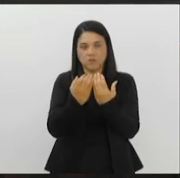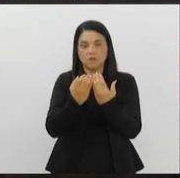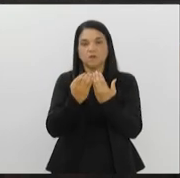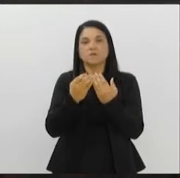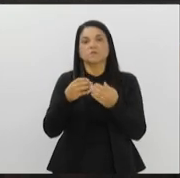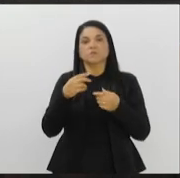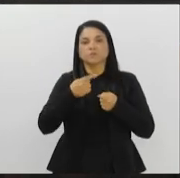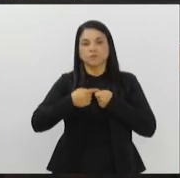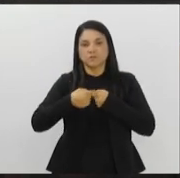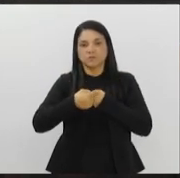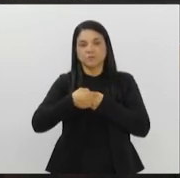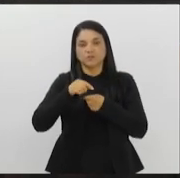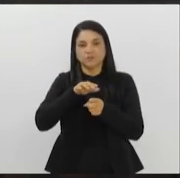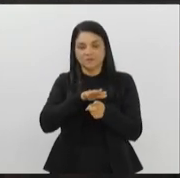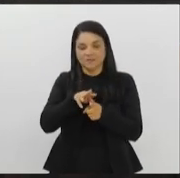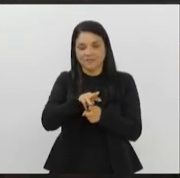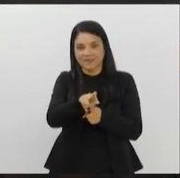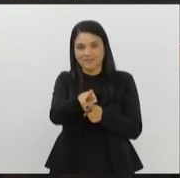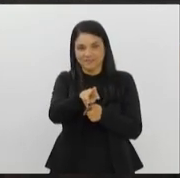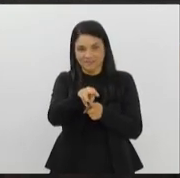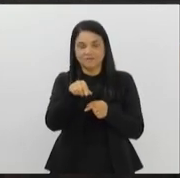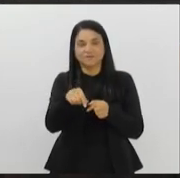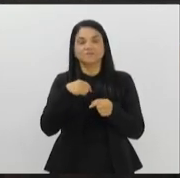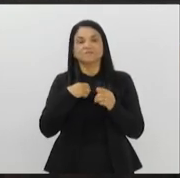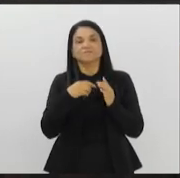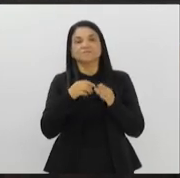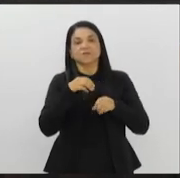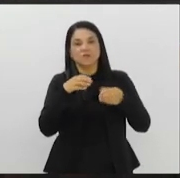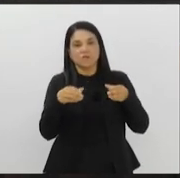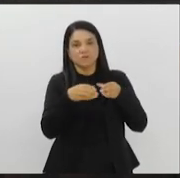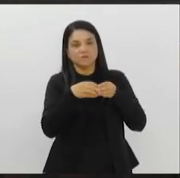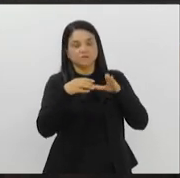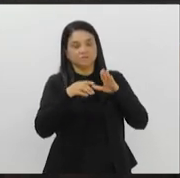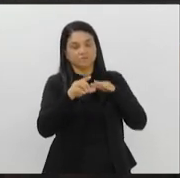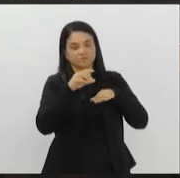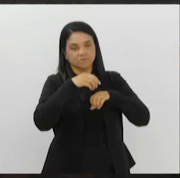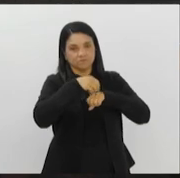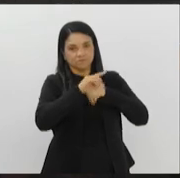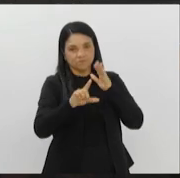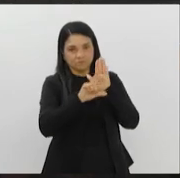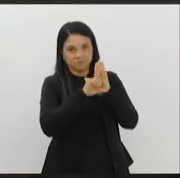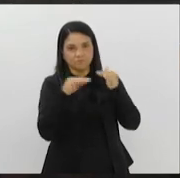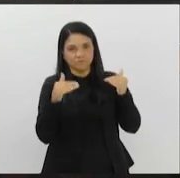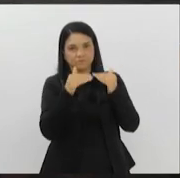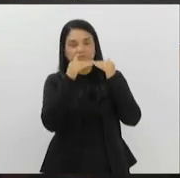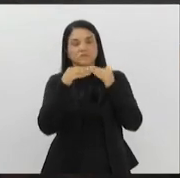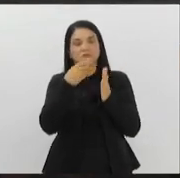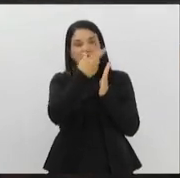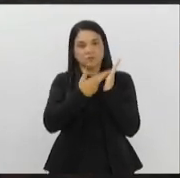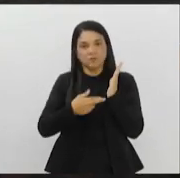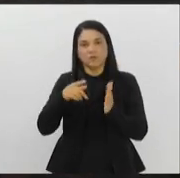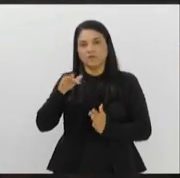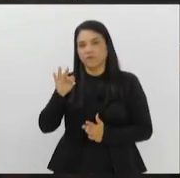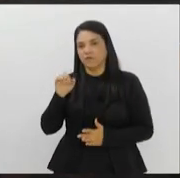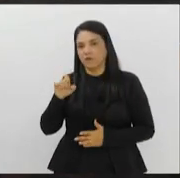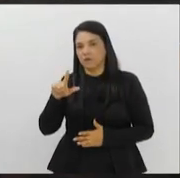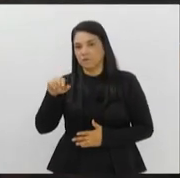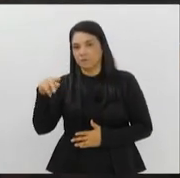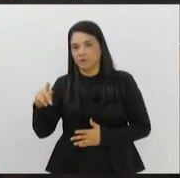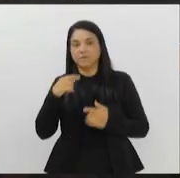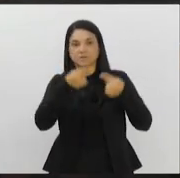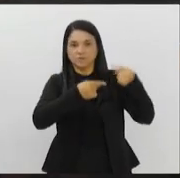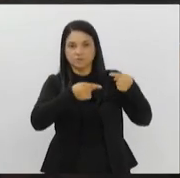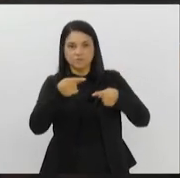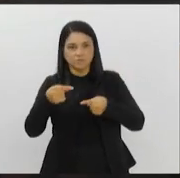Rios. Parecer da comissão de indicações legislativas favorável, relatoria do deputado Felipe Soares. Em discussão,